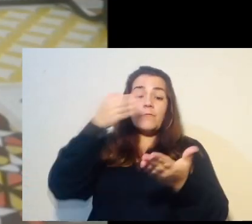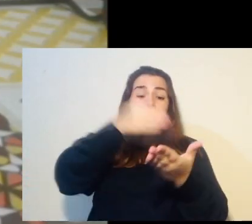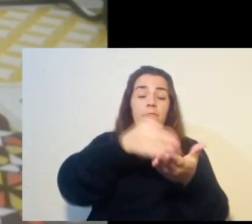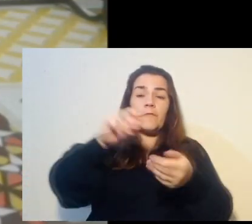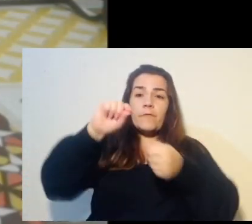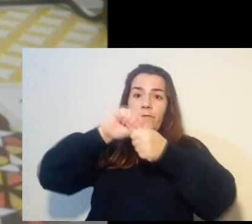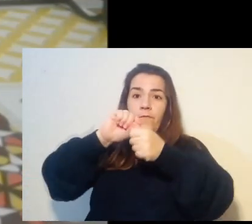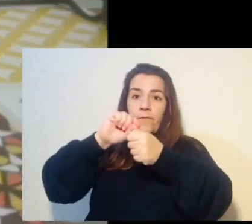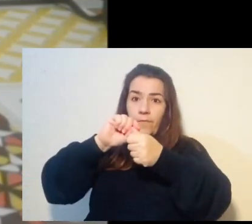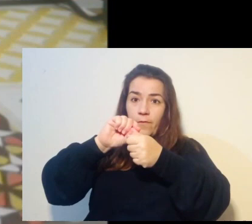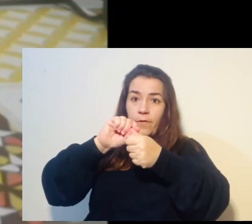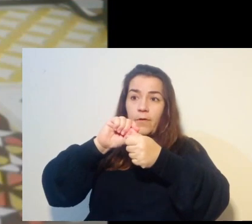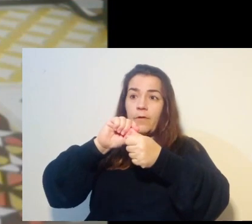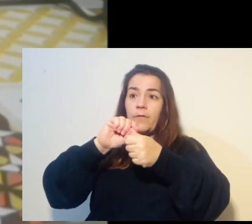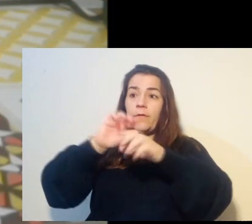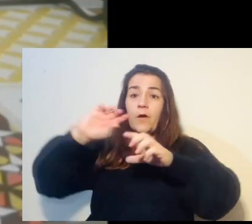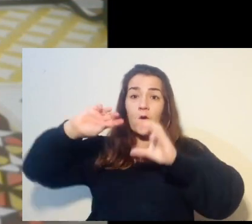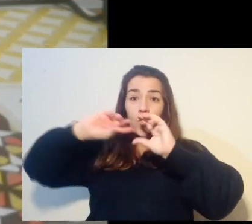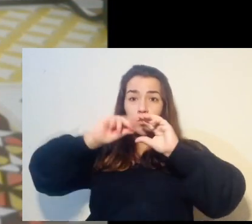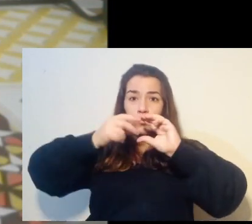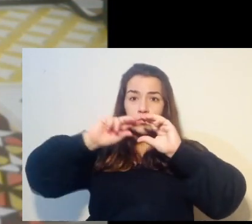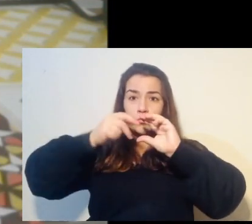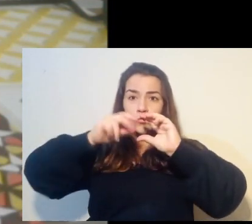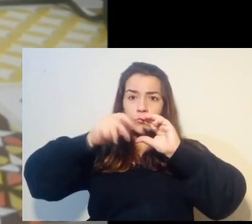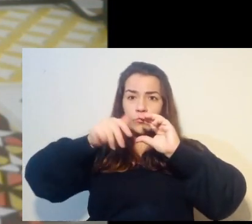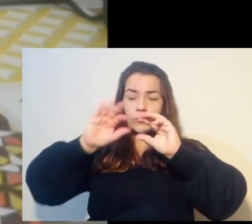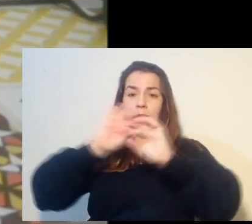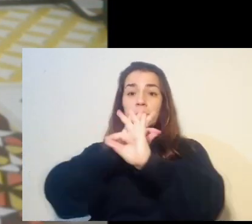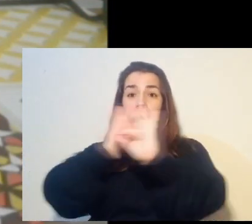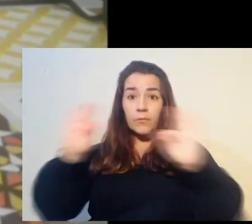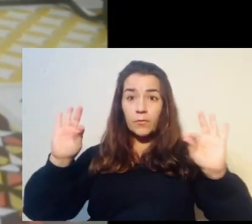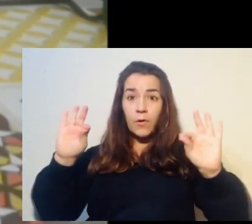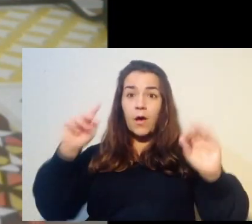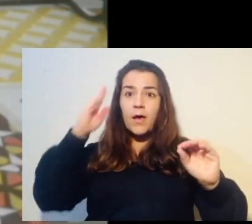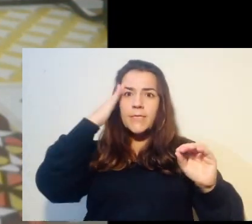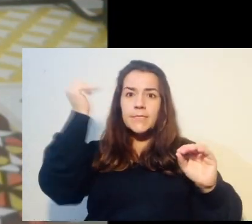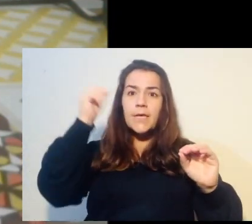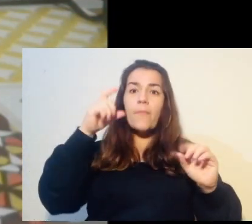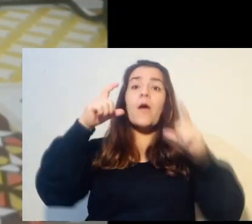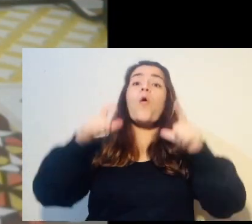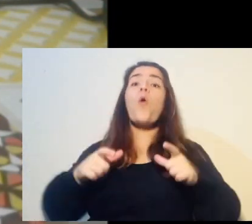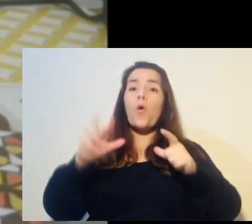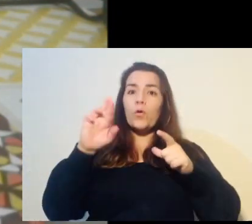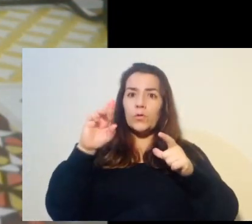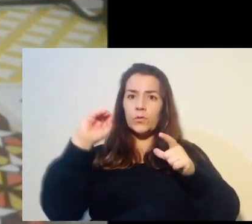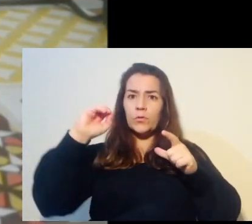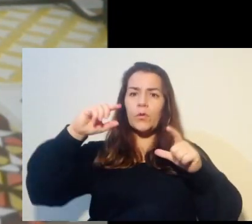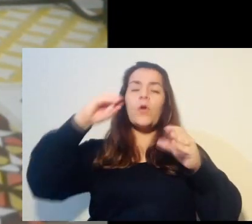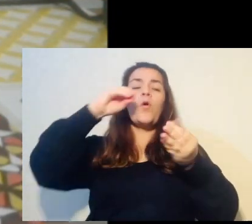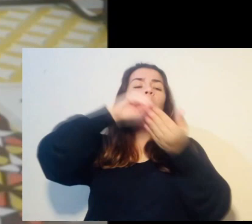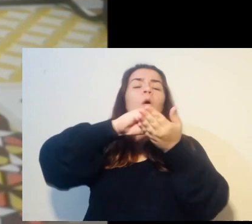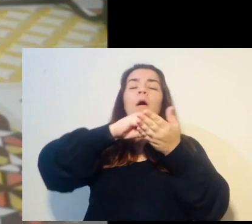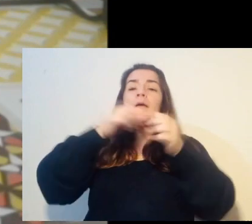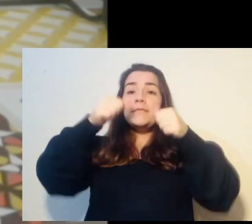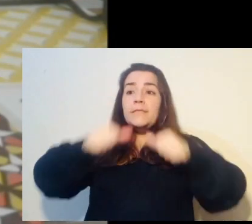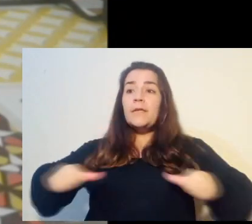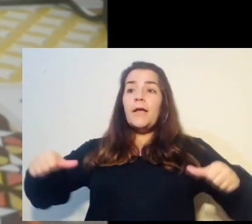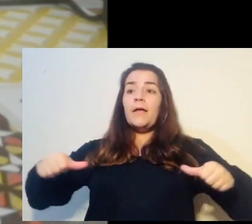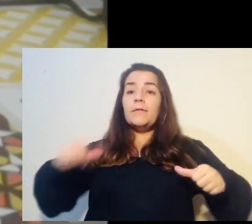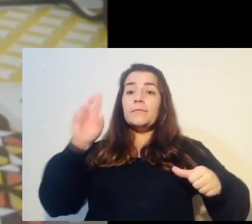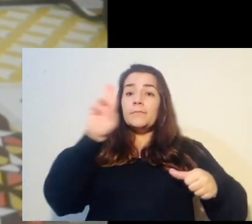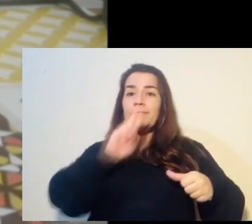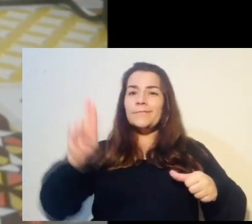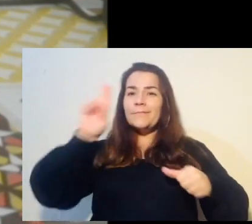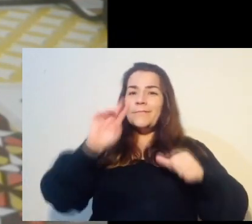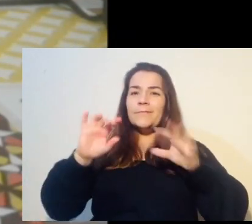medida interna que a gente vai fazer? Rolha colocada, a gente precisa saber aonde a rolha está aqui. E para